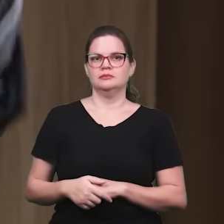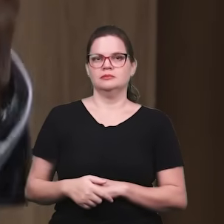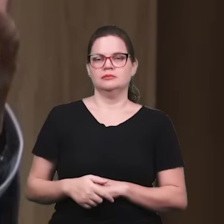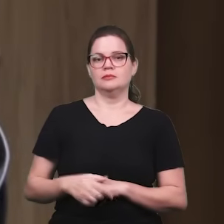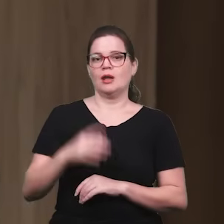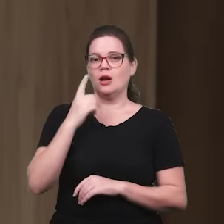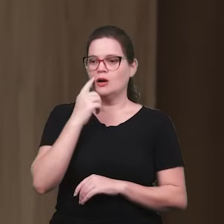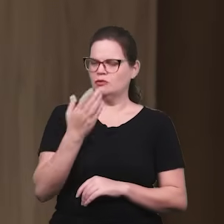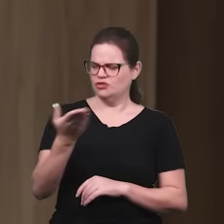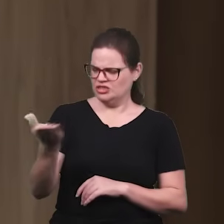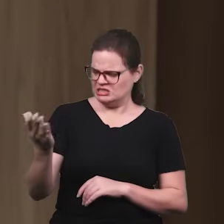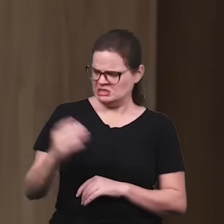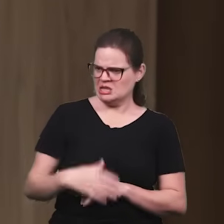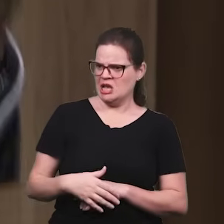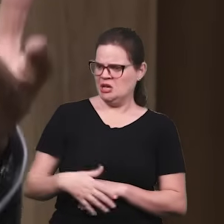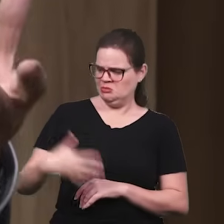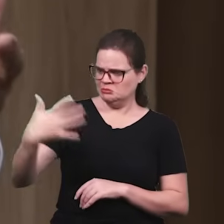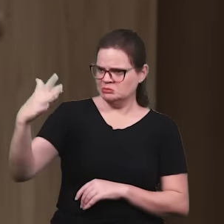grande